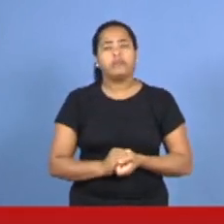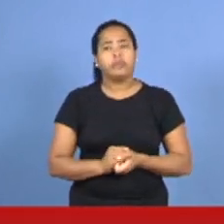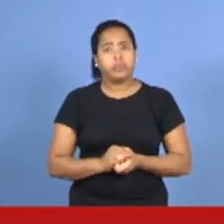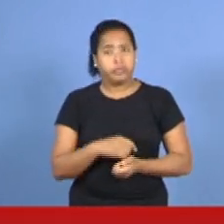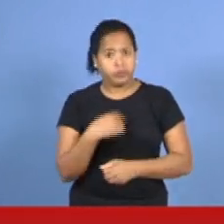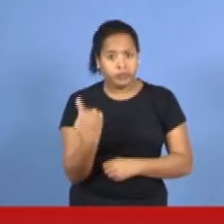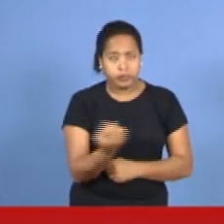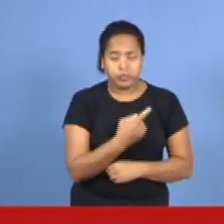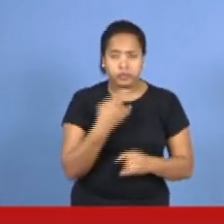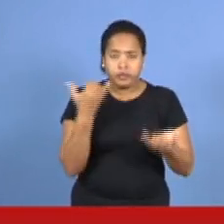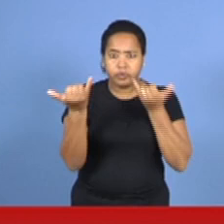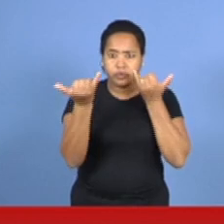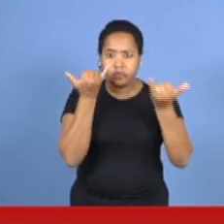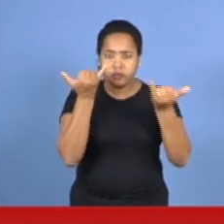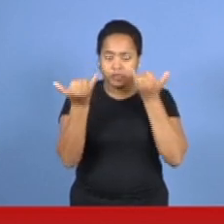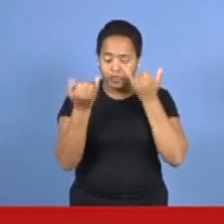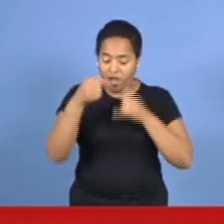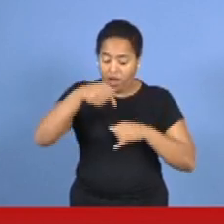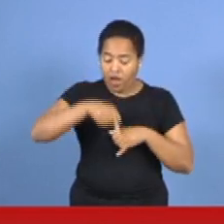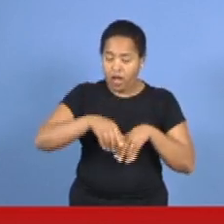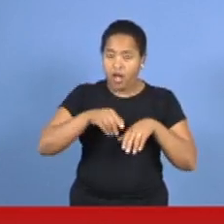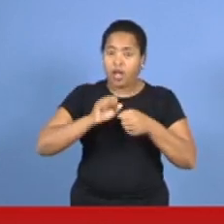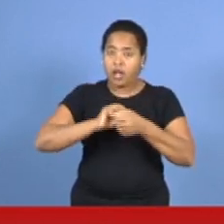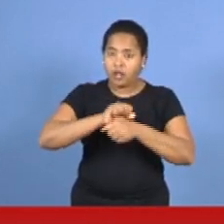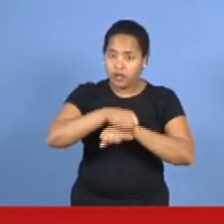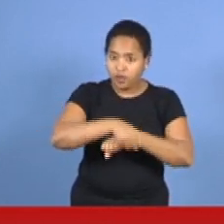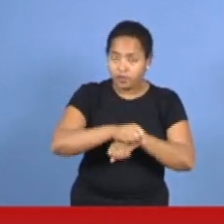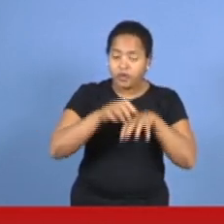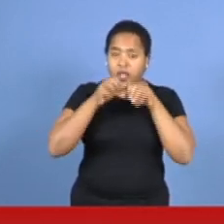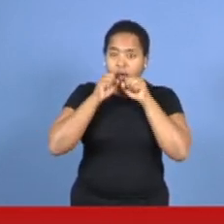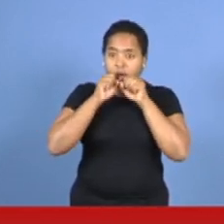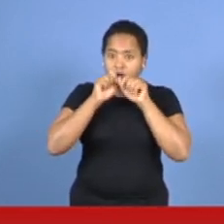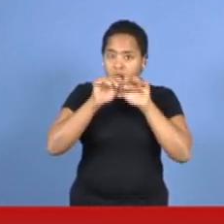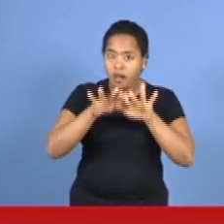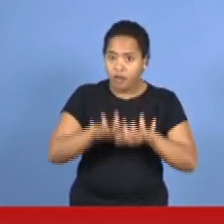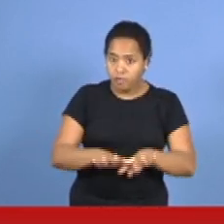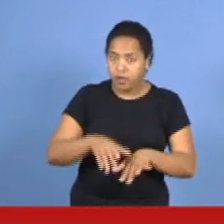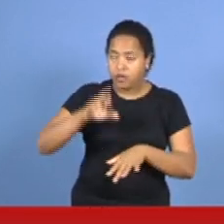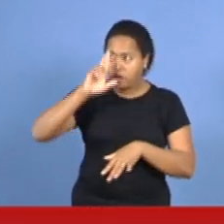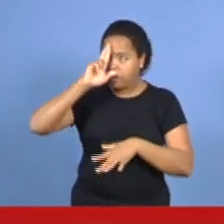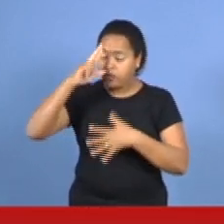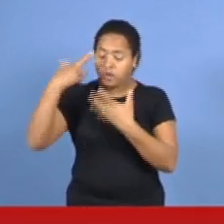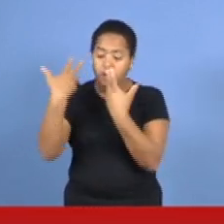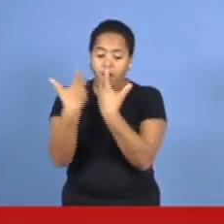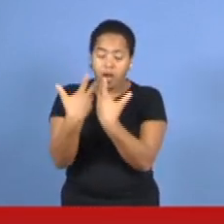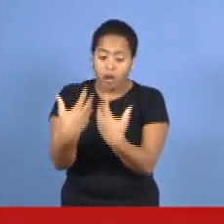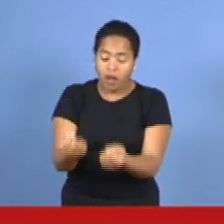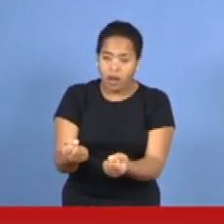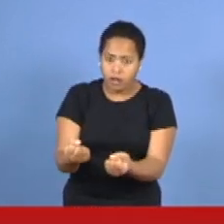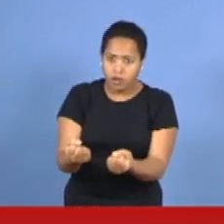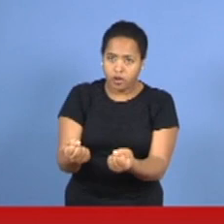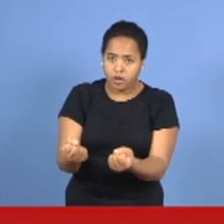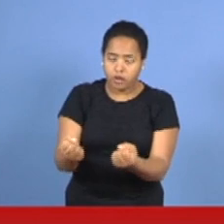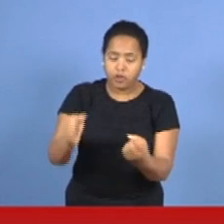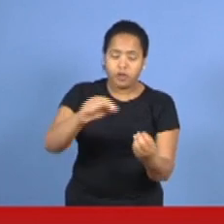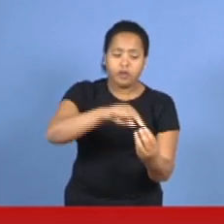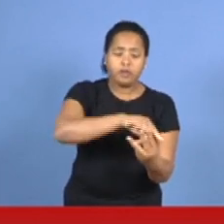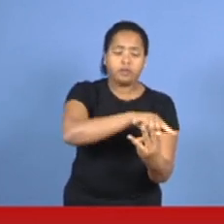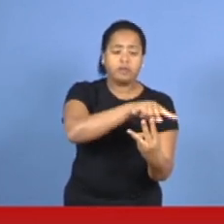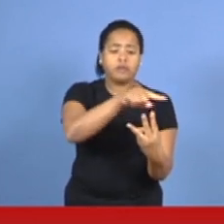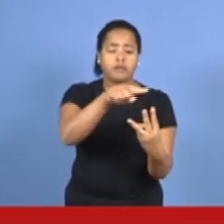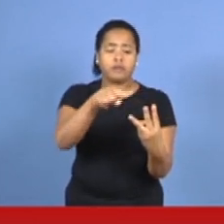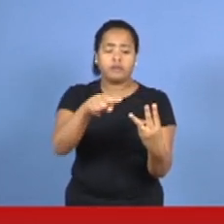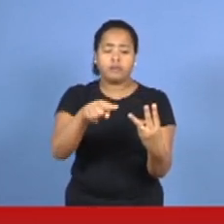nós tivemos aqui nesse seminário a bênção da aprovação da parte do Senhor de 3 unções